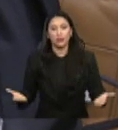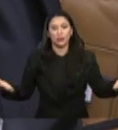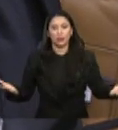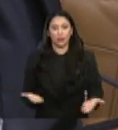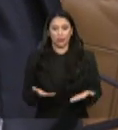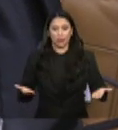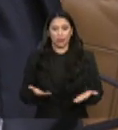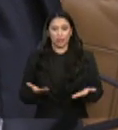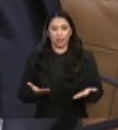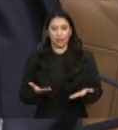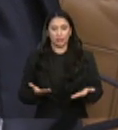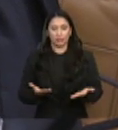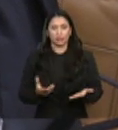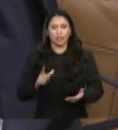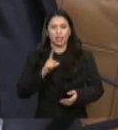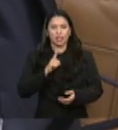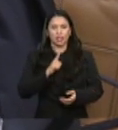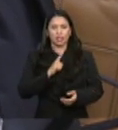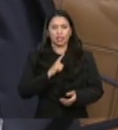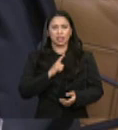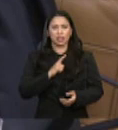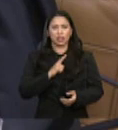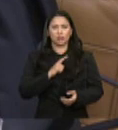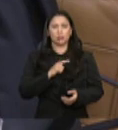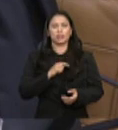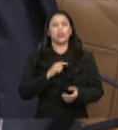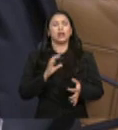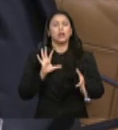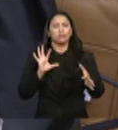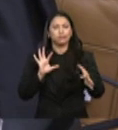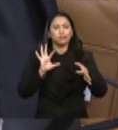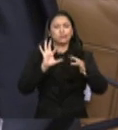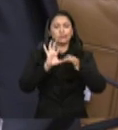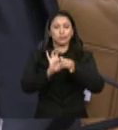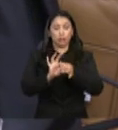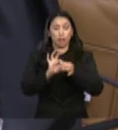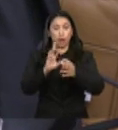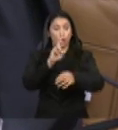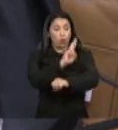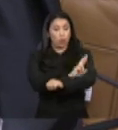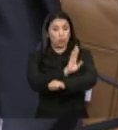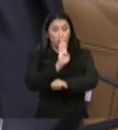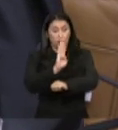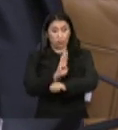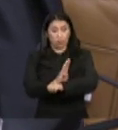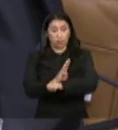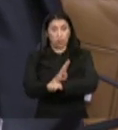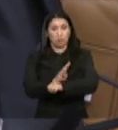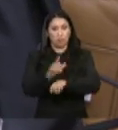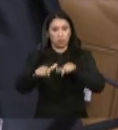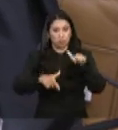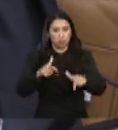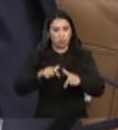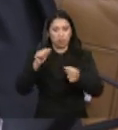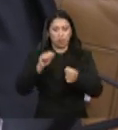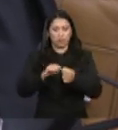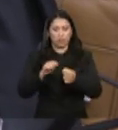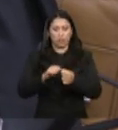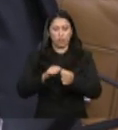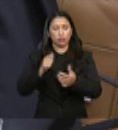mais próximos a Rui quer pelos deveres cumpridos quer pelas obrigações a de imprimir